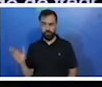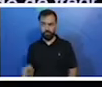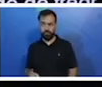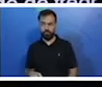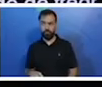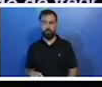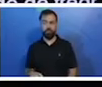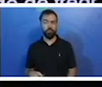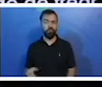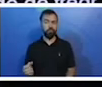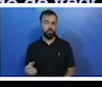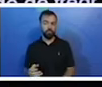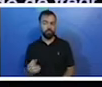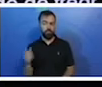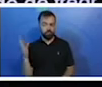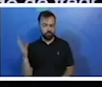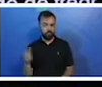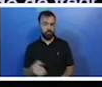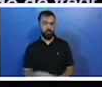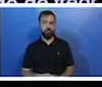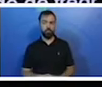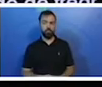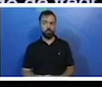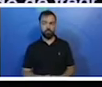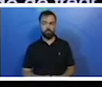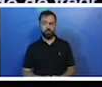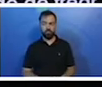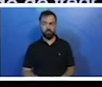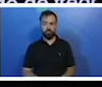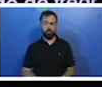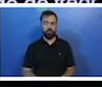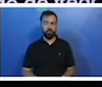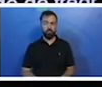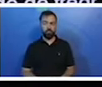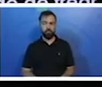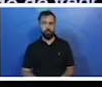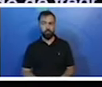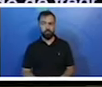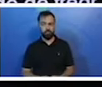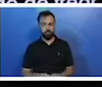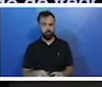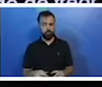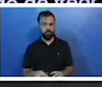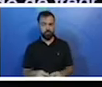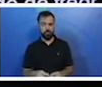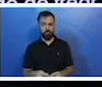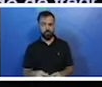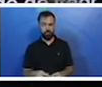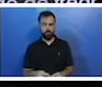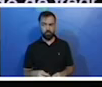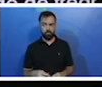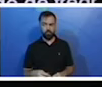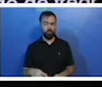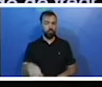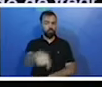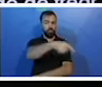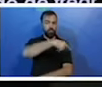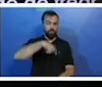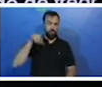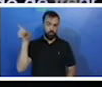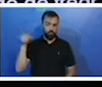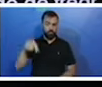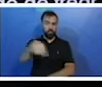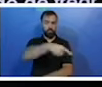bike. E por último, o ciclismo de pista, como a gente já tinha até comentado, que é aquele onde a gente faz nos velódromos, né? Nas pistas de